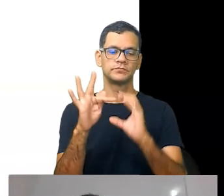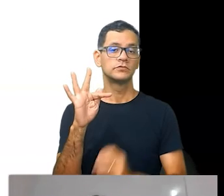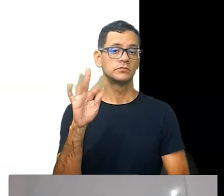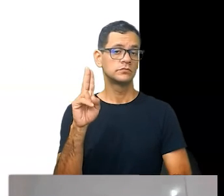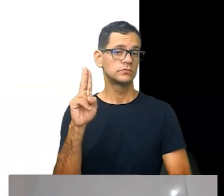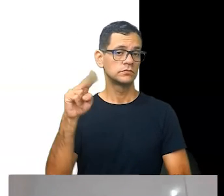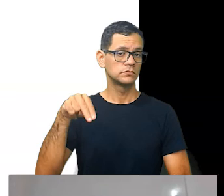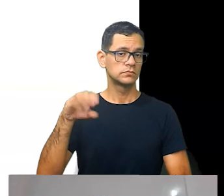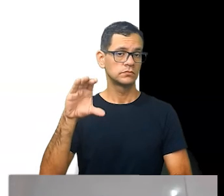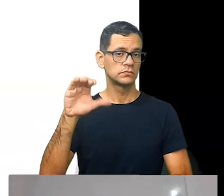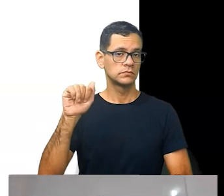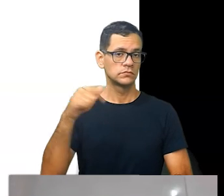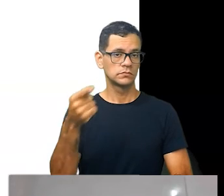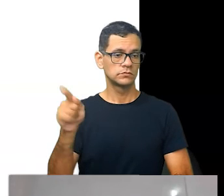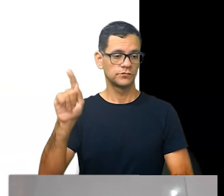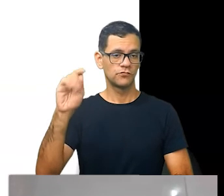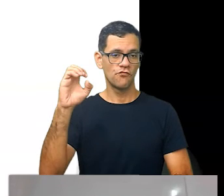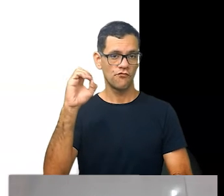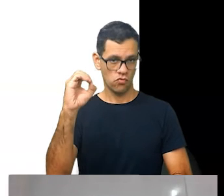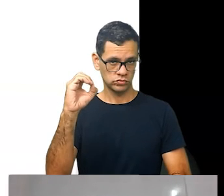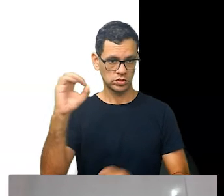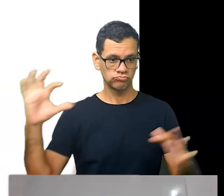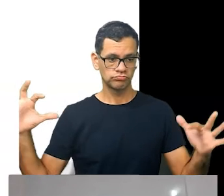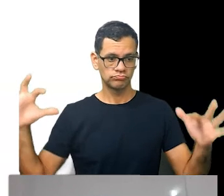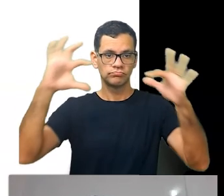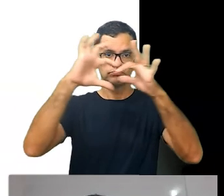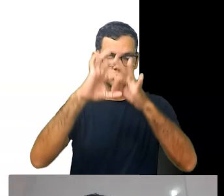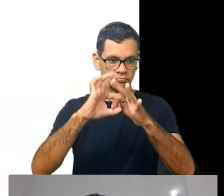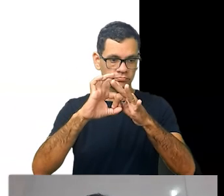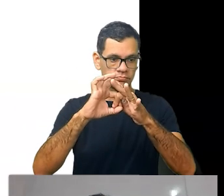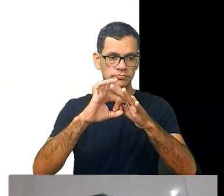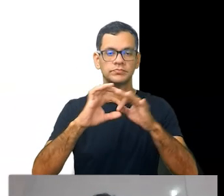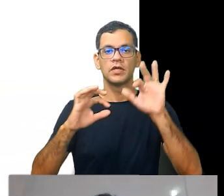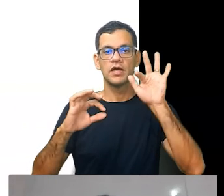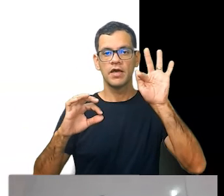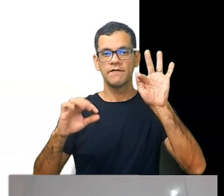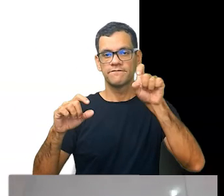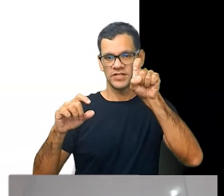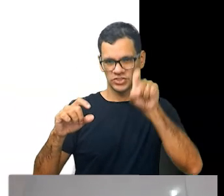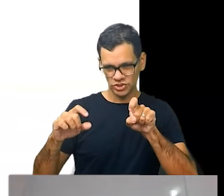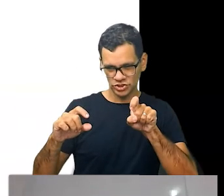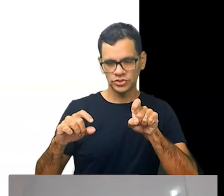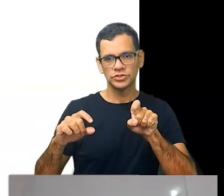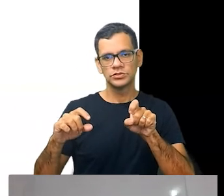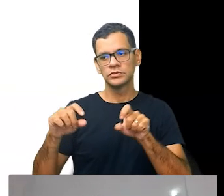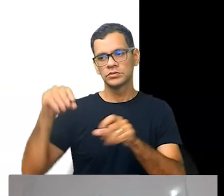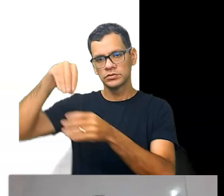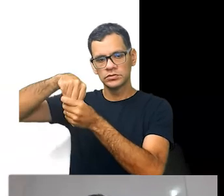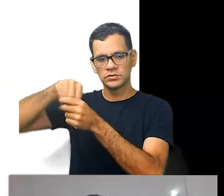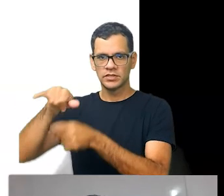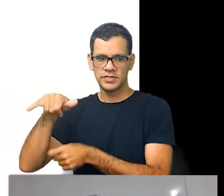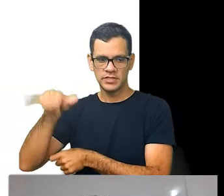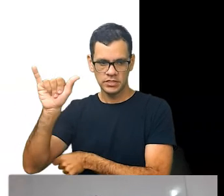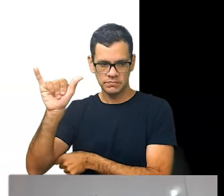B. Como que vai corresponder? Através de uma função. Vai ter uma fórmula em cima disso aí, tá? E ele vai ser ligado a